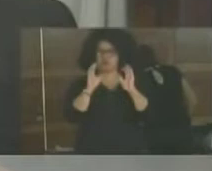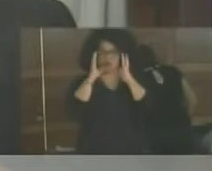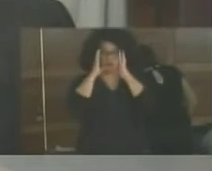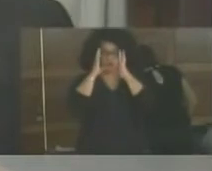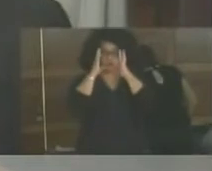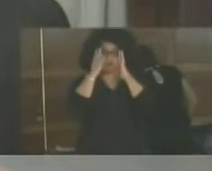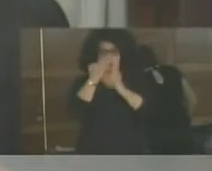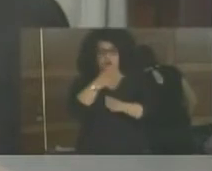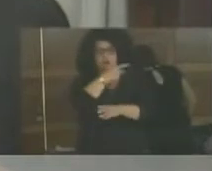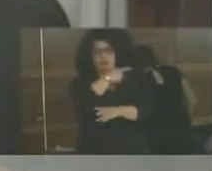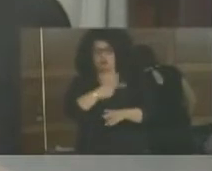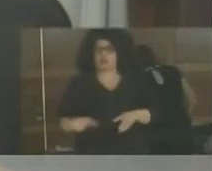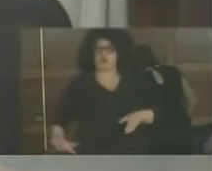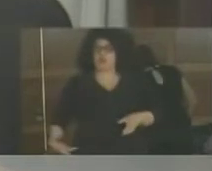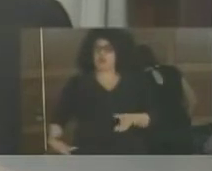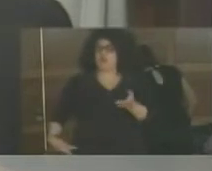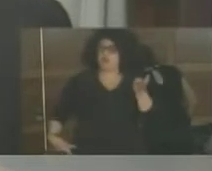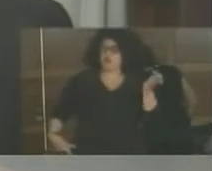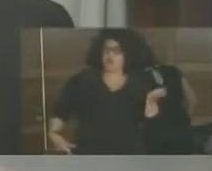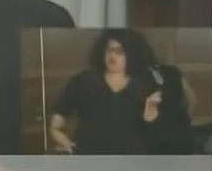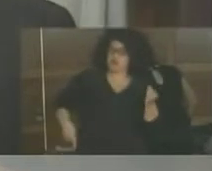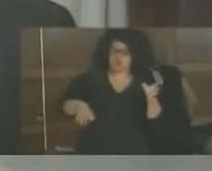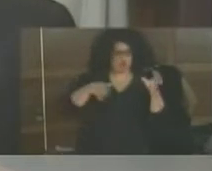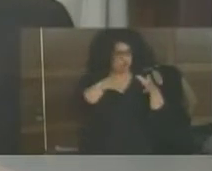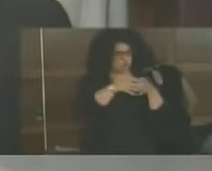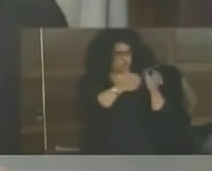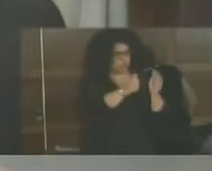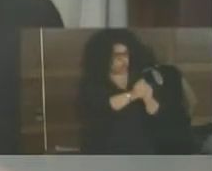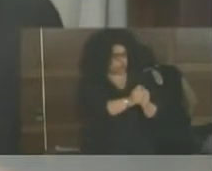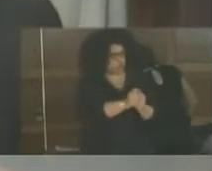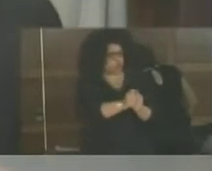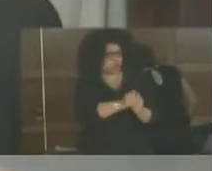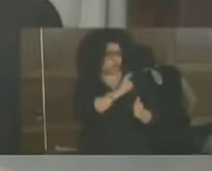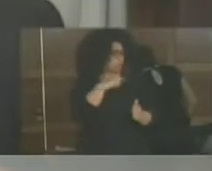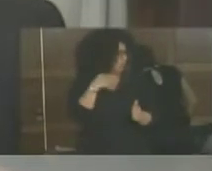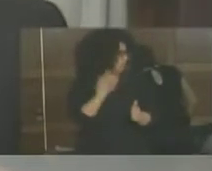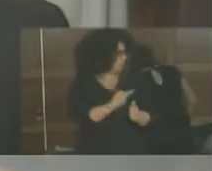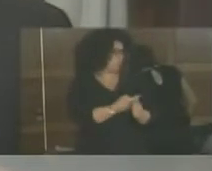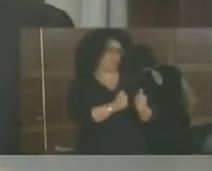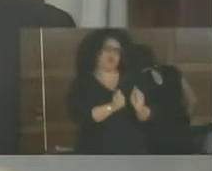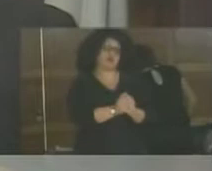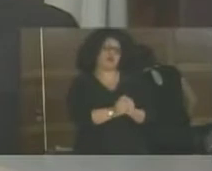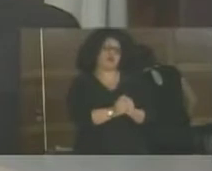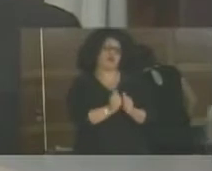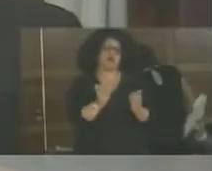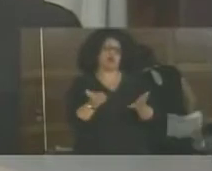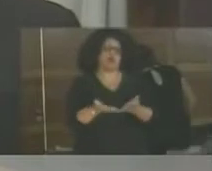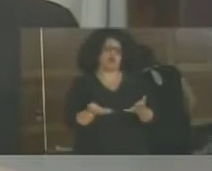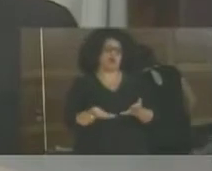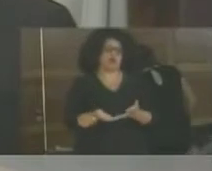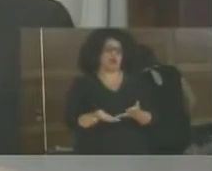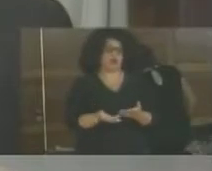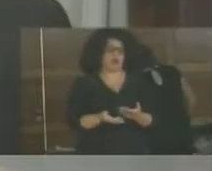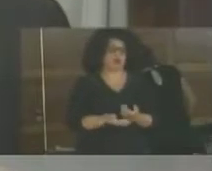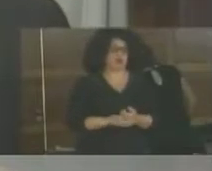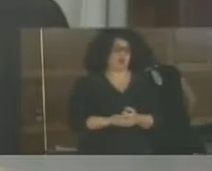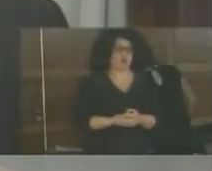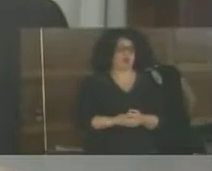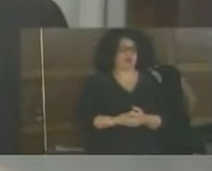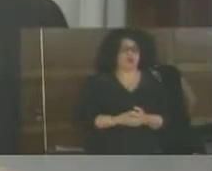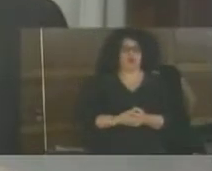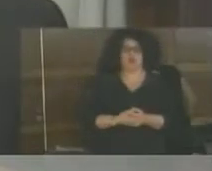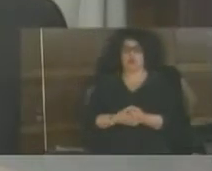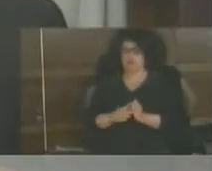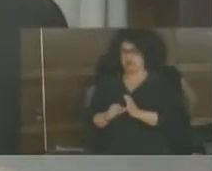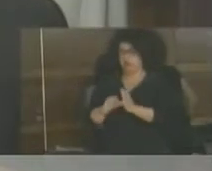presidente que faz um trabalho em conjunto com os amigos da casa, é importante, nós estamos agora voltando para o primeiro dia